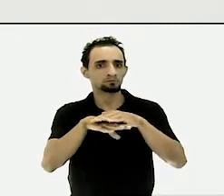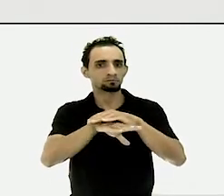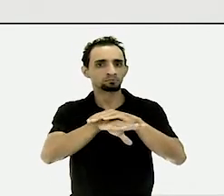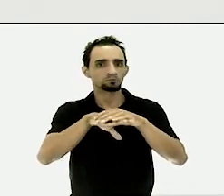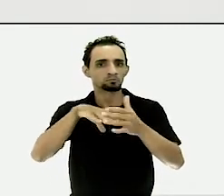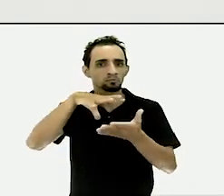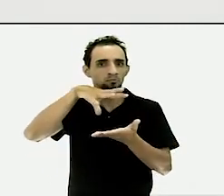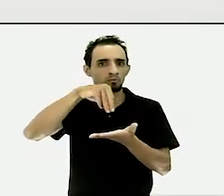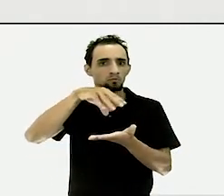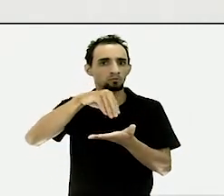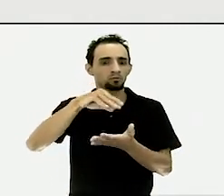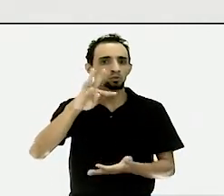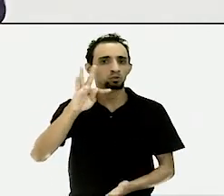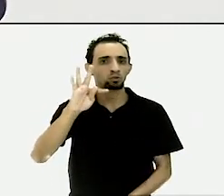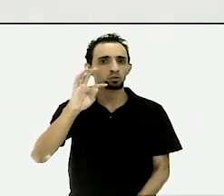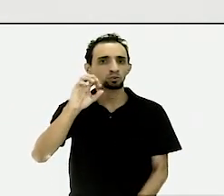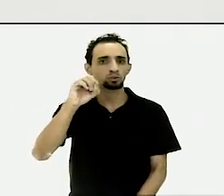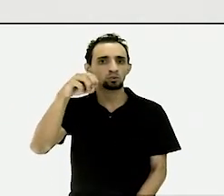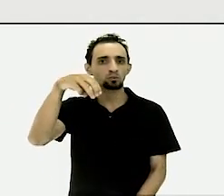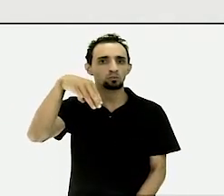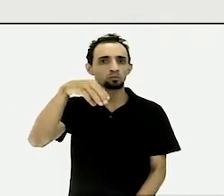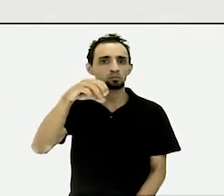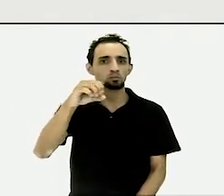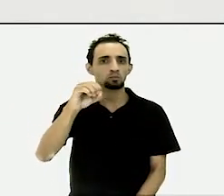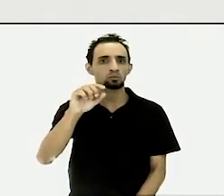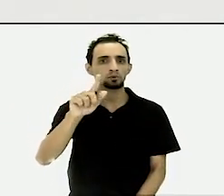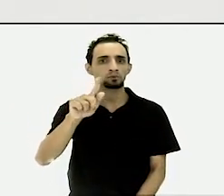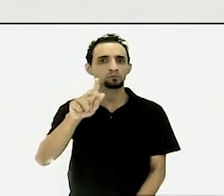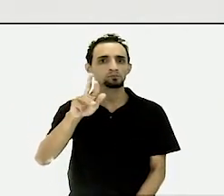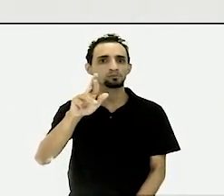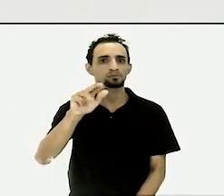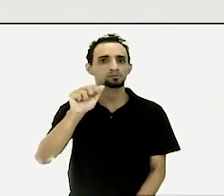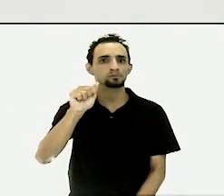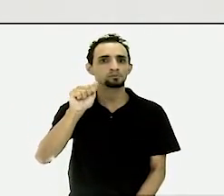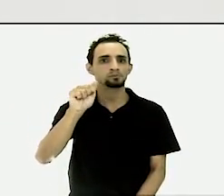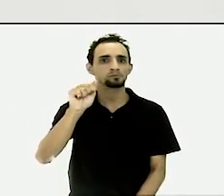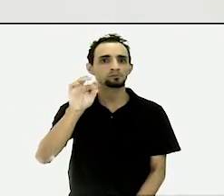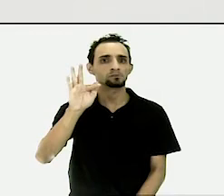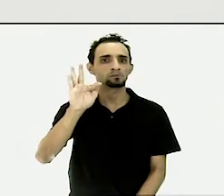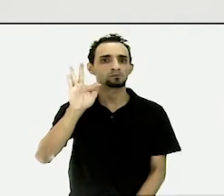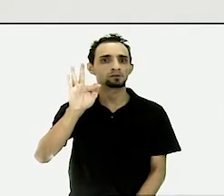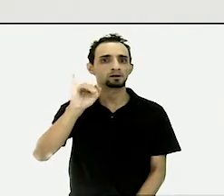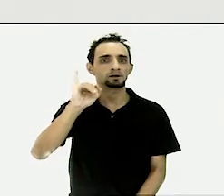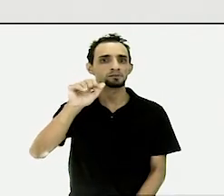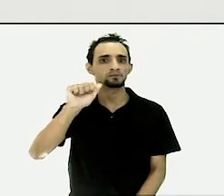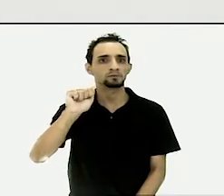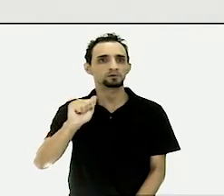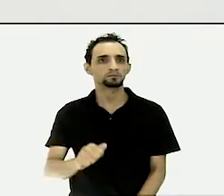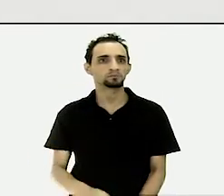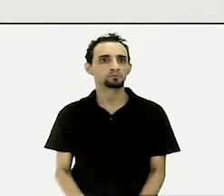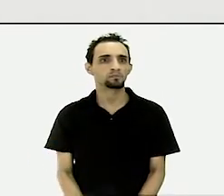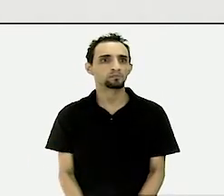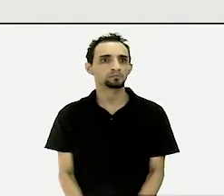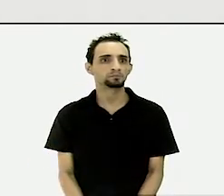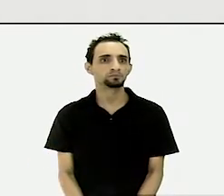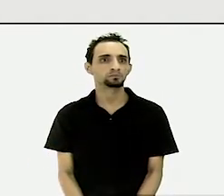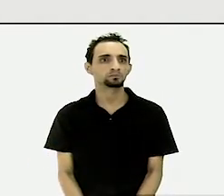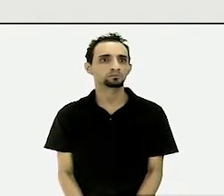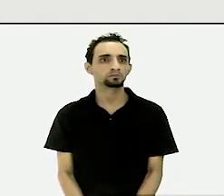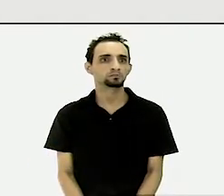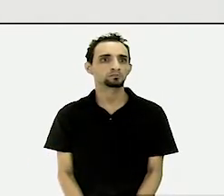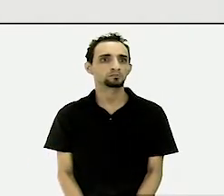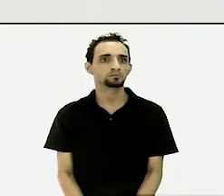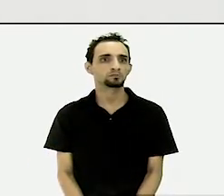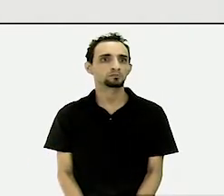tiraram o ultrassom, tiraram a tomografia. Fiquei tão triste de ver o retrocesso, porque uma vida não